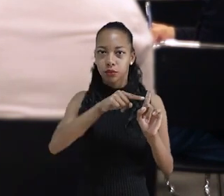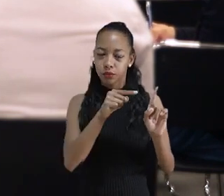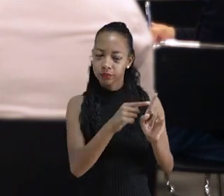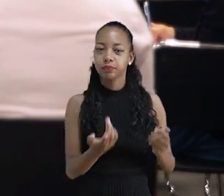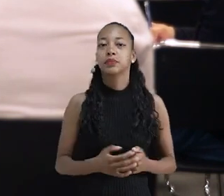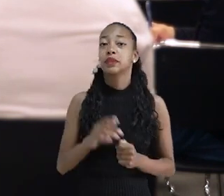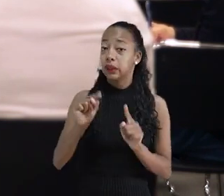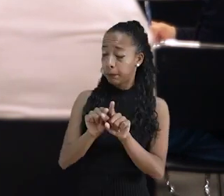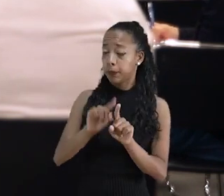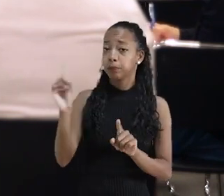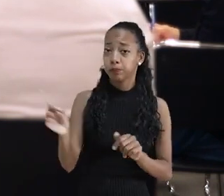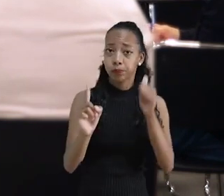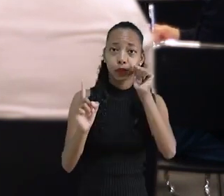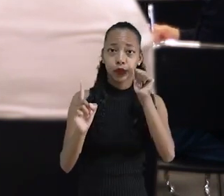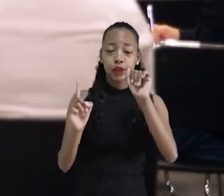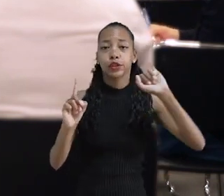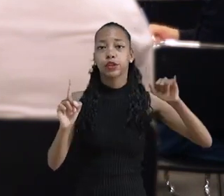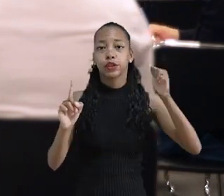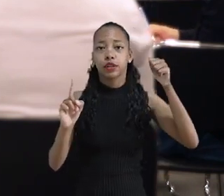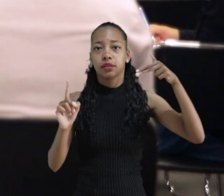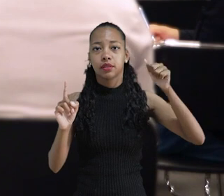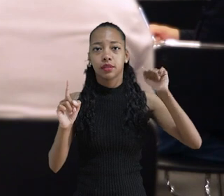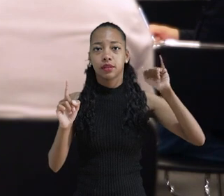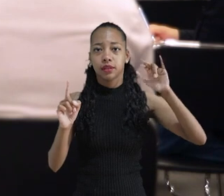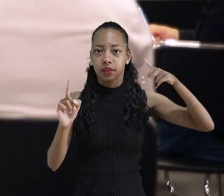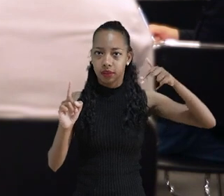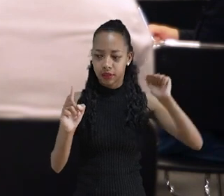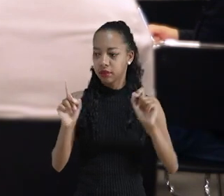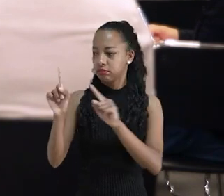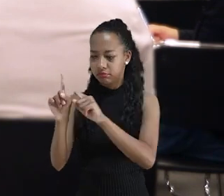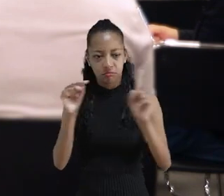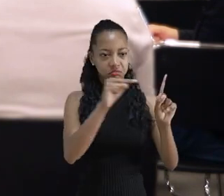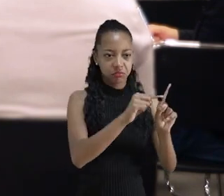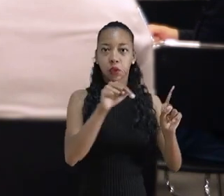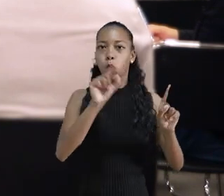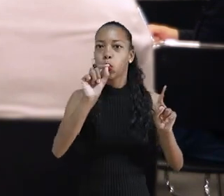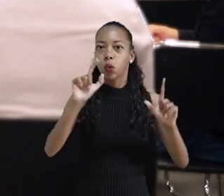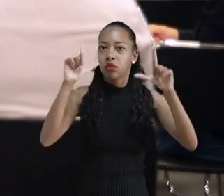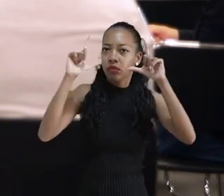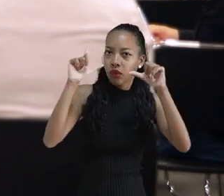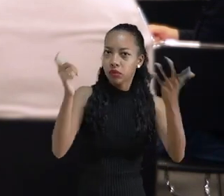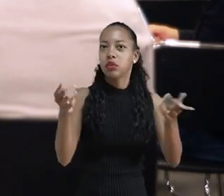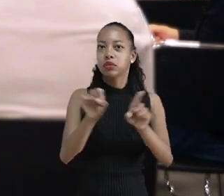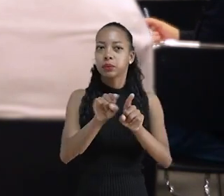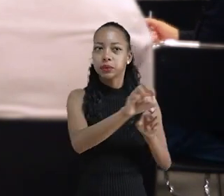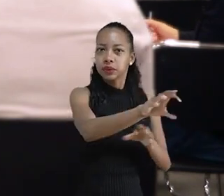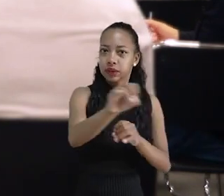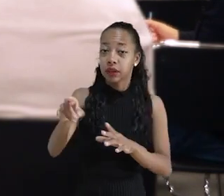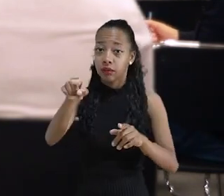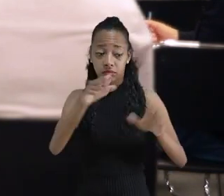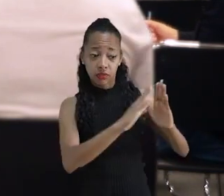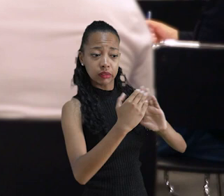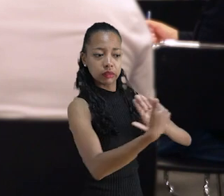do Pará e com Janaína Reis da companhia bueiro aberto de Guarulhos ambos fotógrafos e educadores que produzem